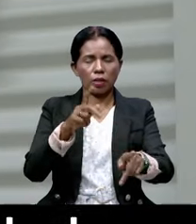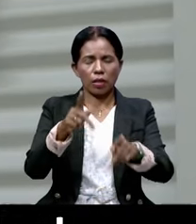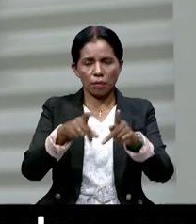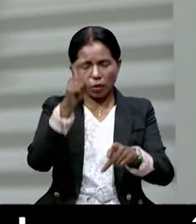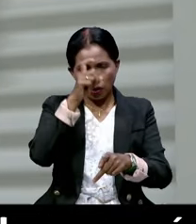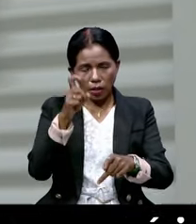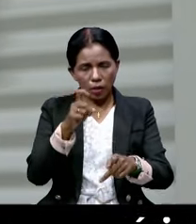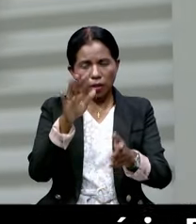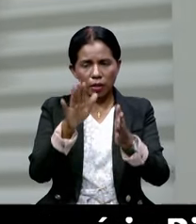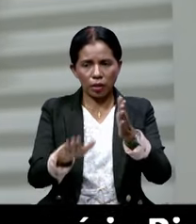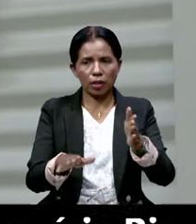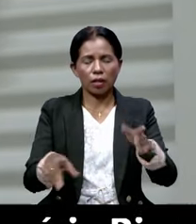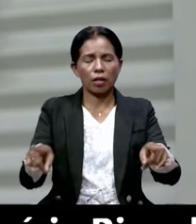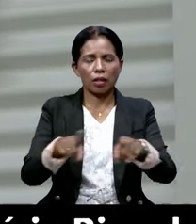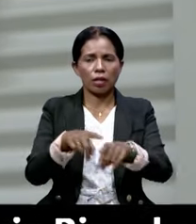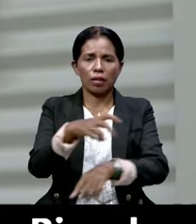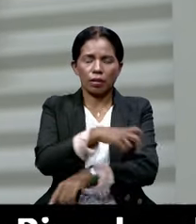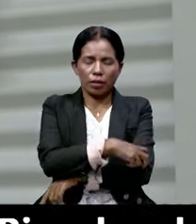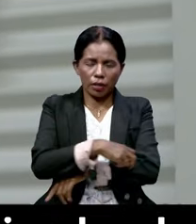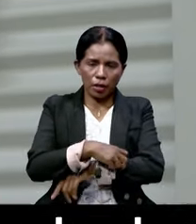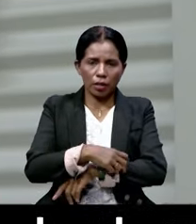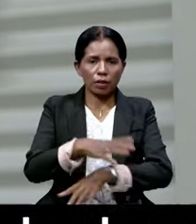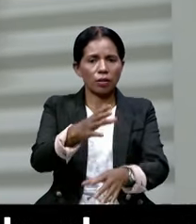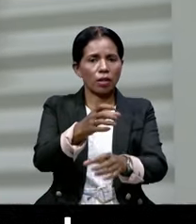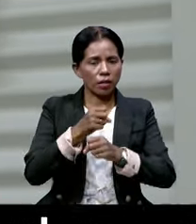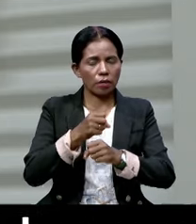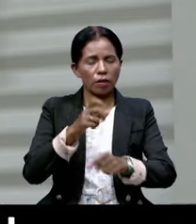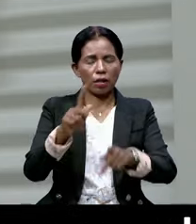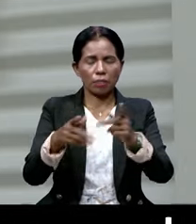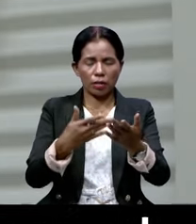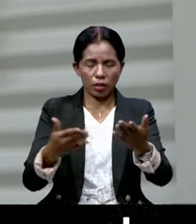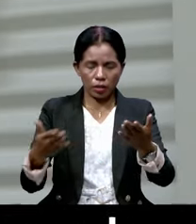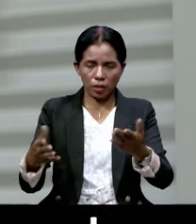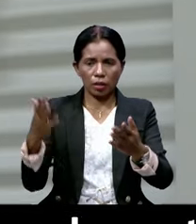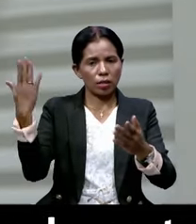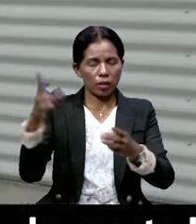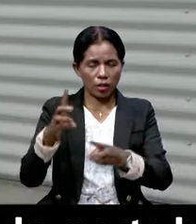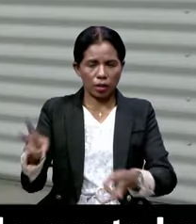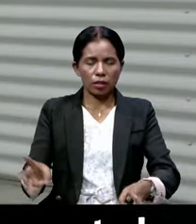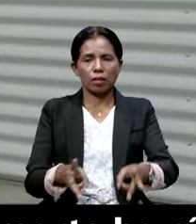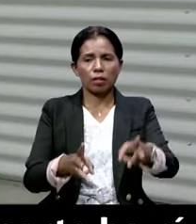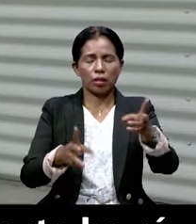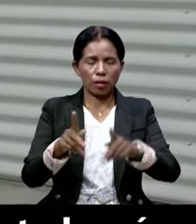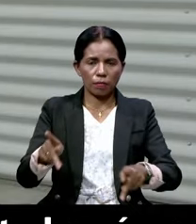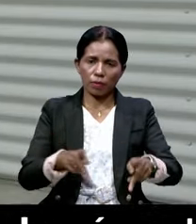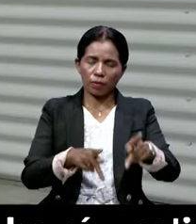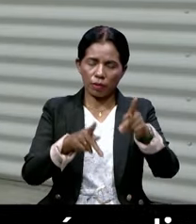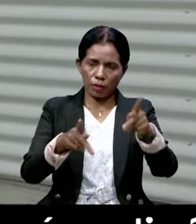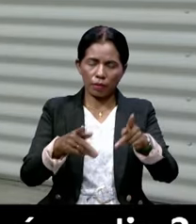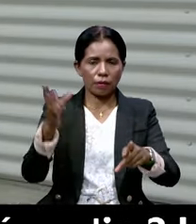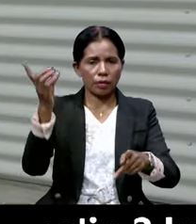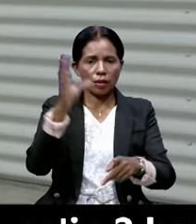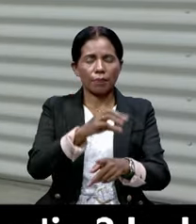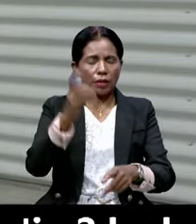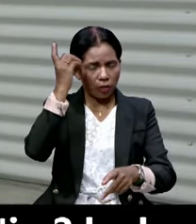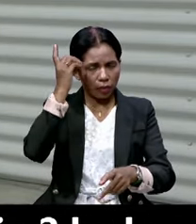balum, hanesan na ok no hadau é manesasan e a estrada público. Desconfia e a autor